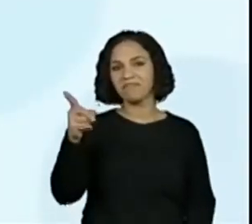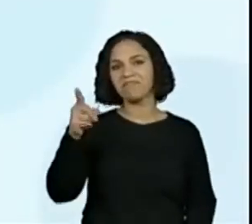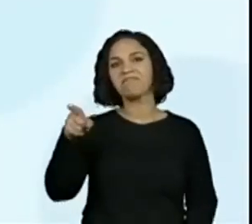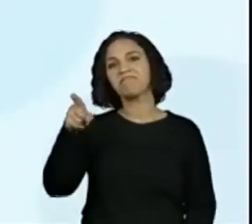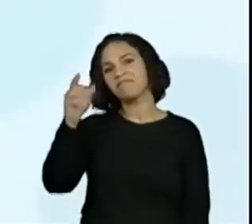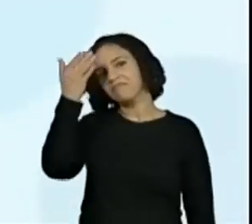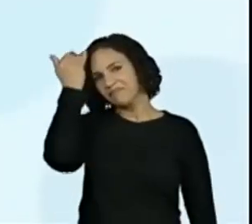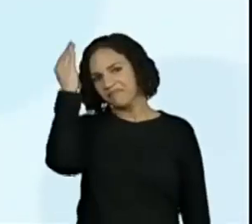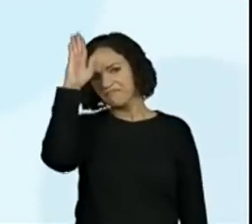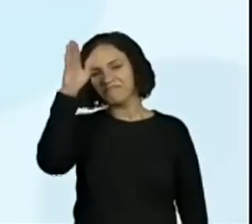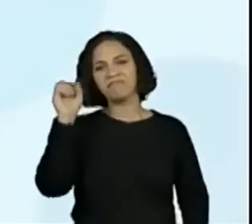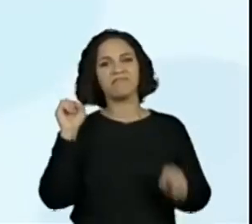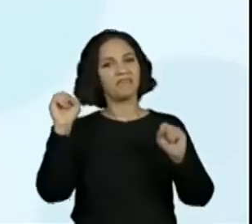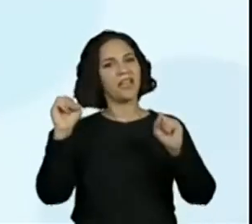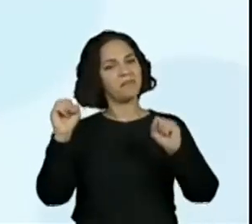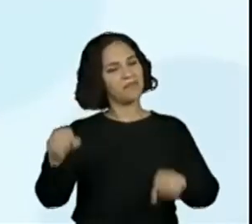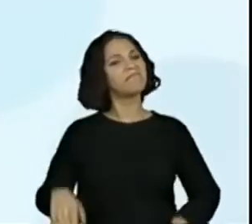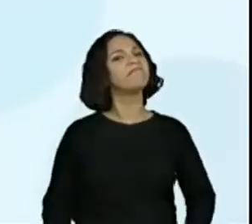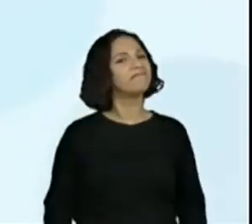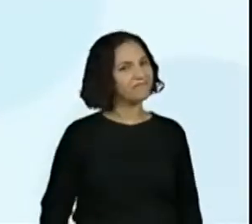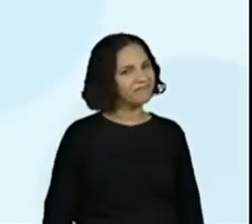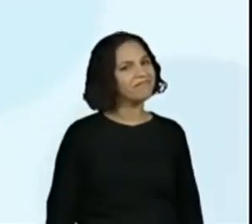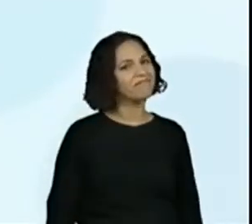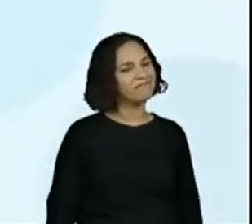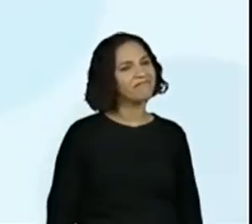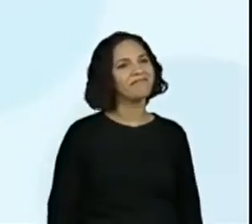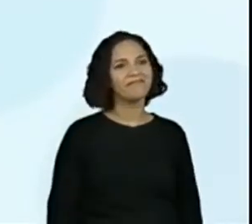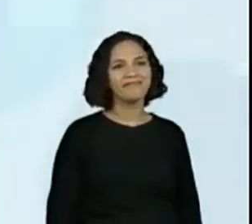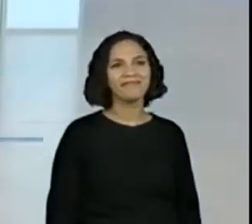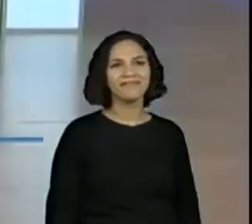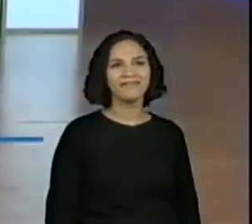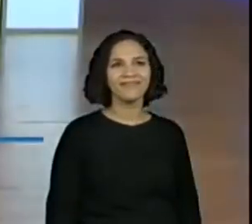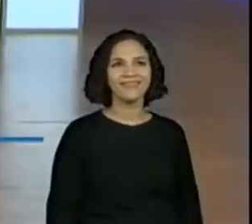Jonas arrasando É isso aí professora a